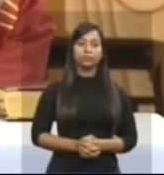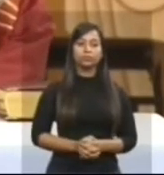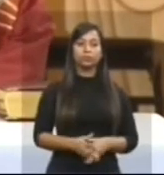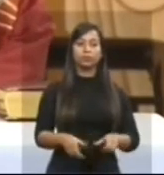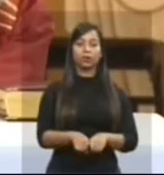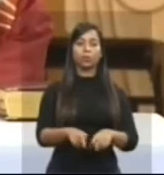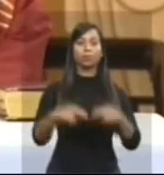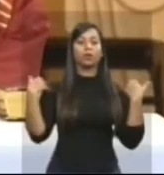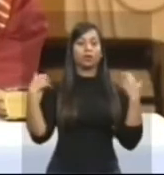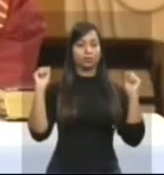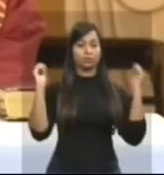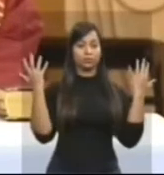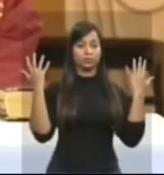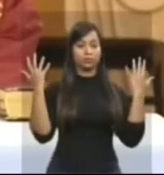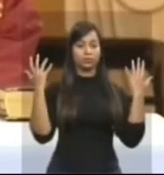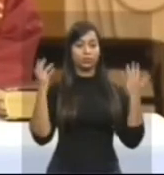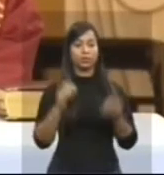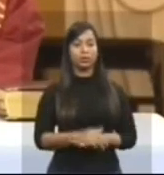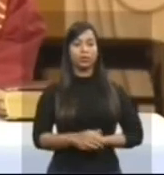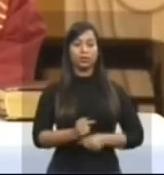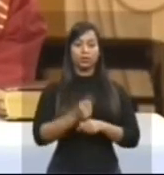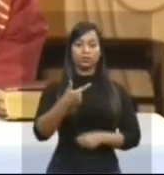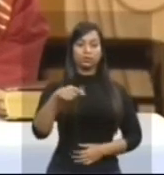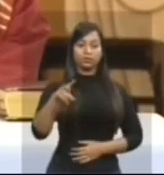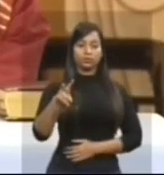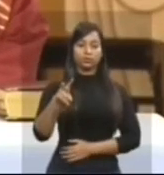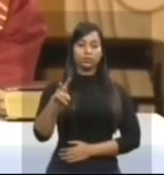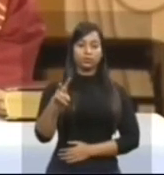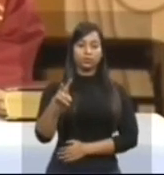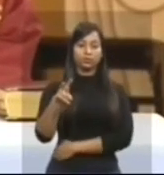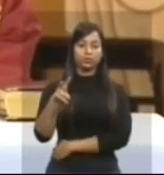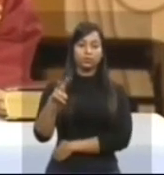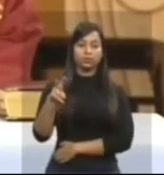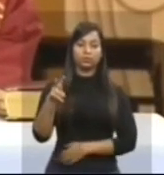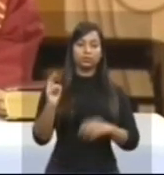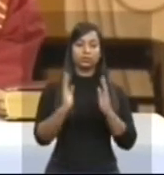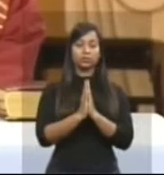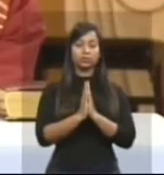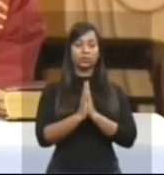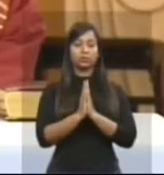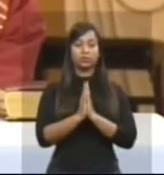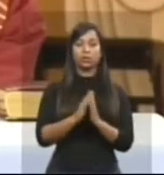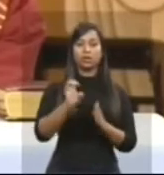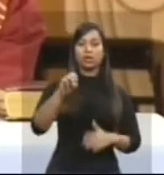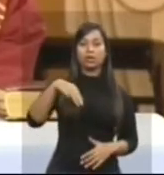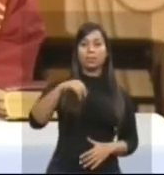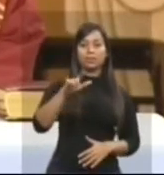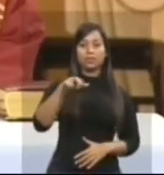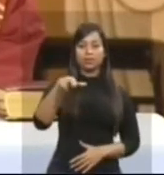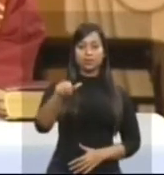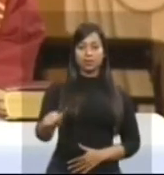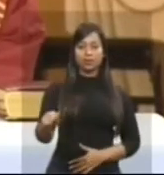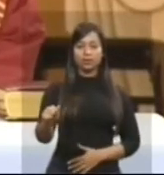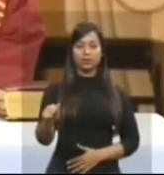Também pelo aniversário de 25 anos da vida matrimonial de Emiliana